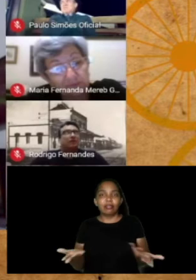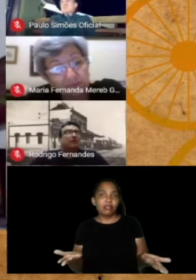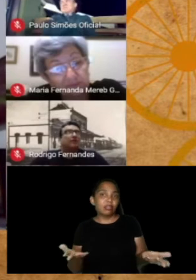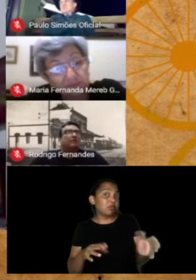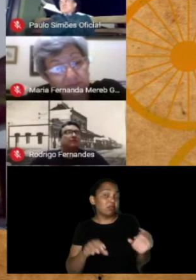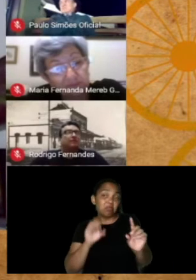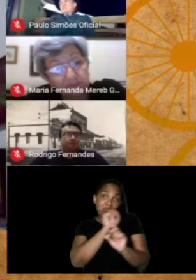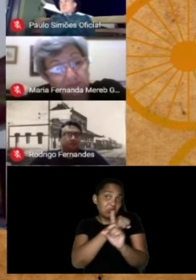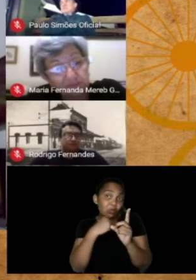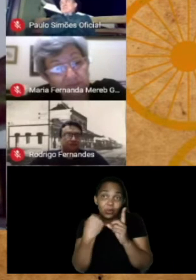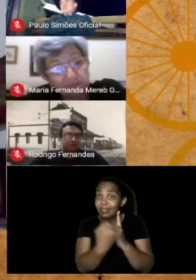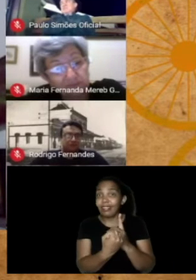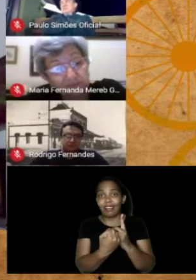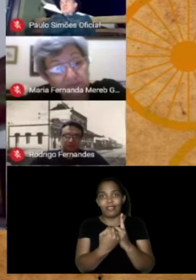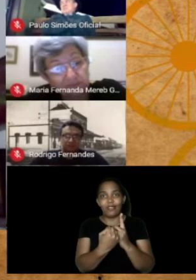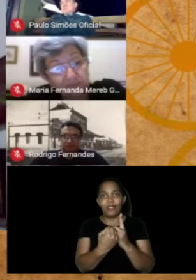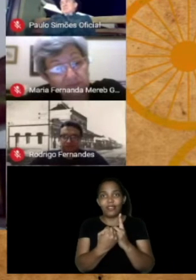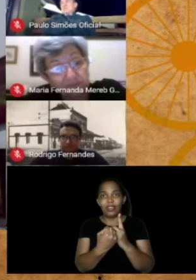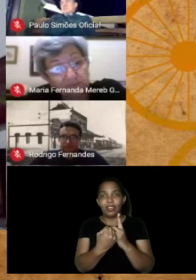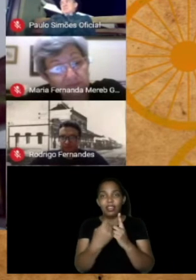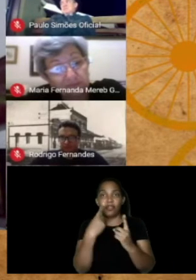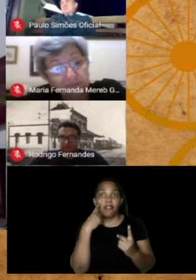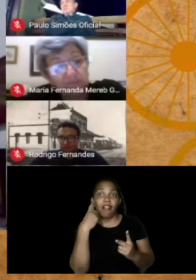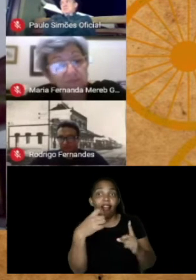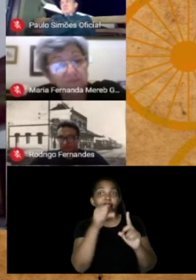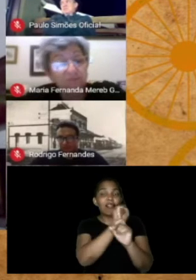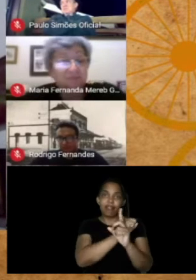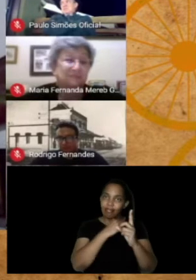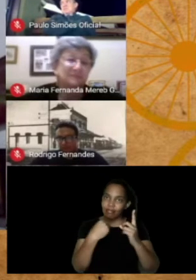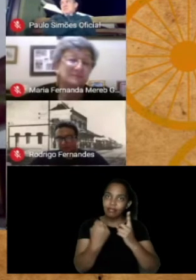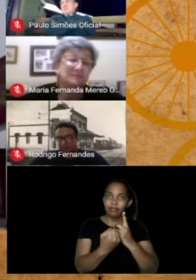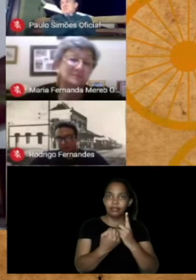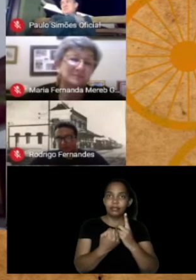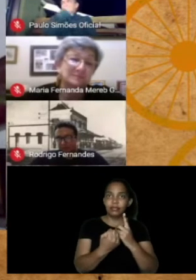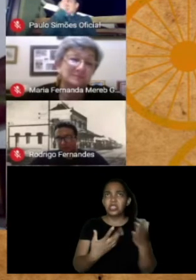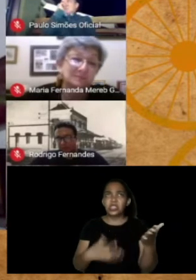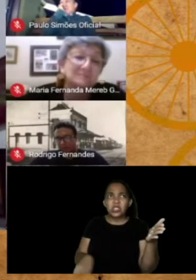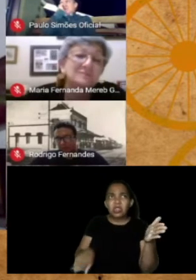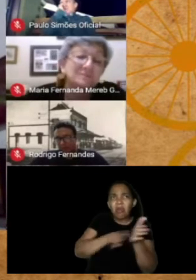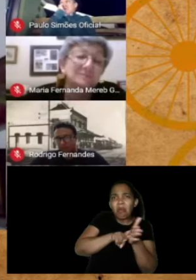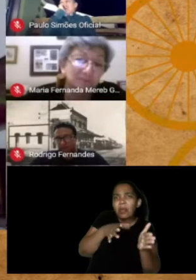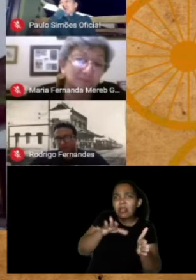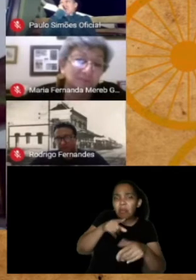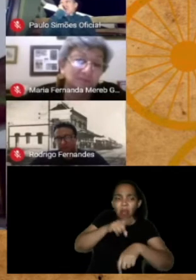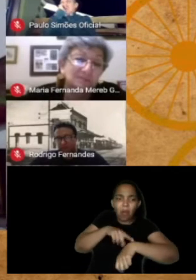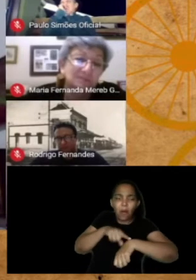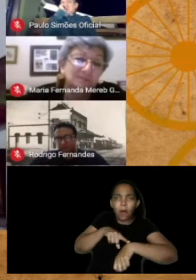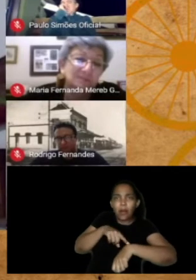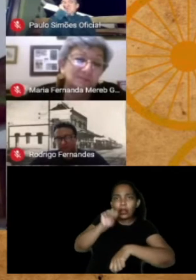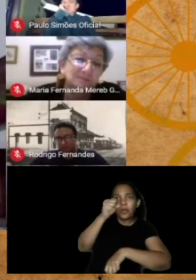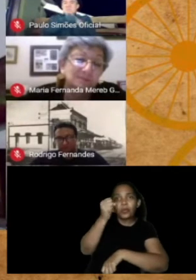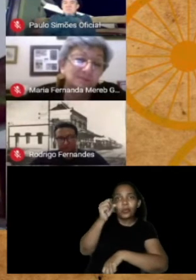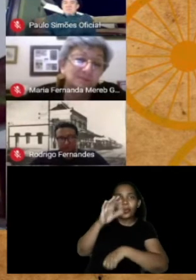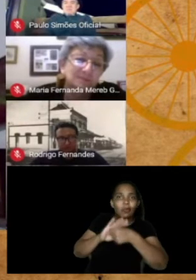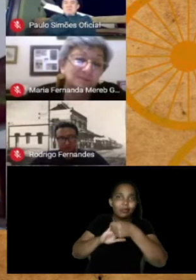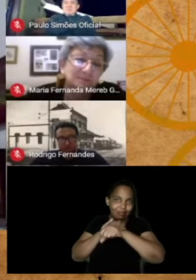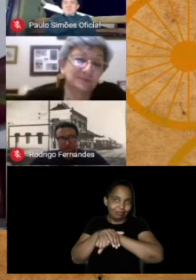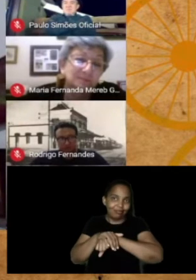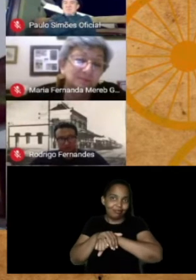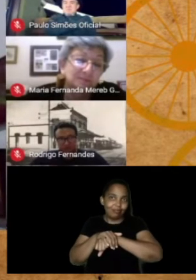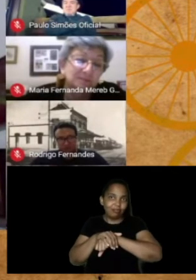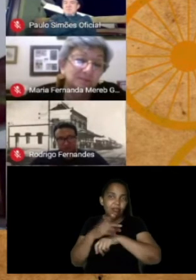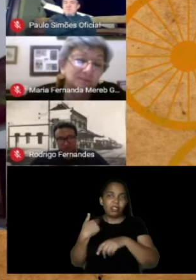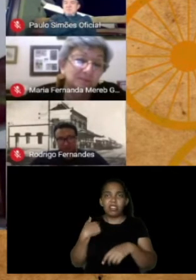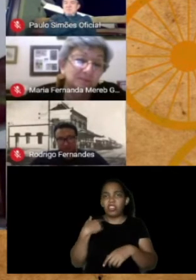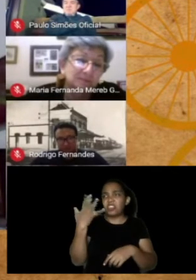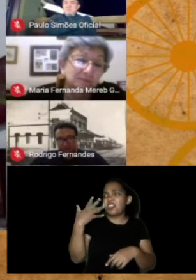à noite, né, quando aquele trem que chegava à noite, foi nesse momento, e ele chegava por volta das 20 horas, das 8 horas da noite, e a gente ia para a estação. Eu era